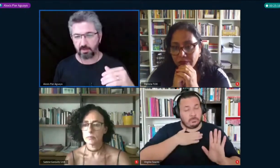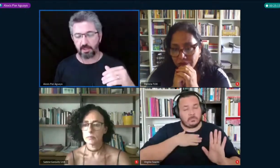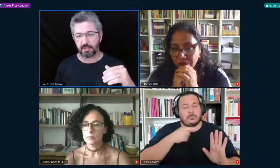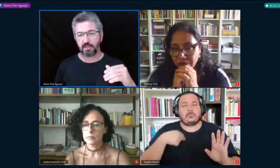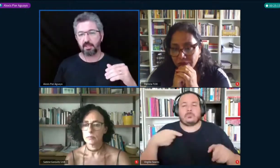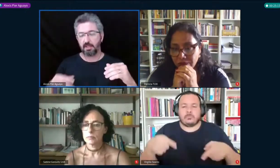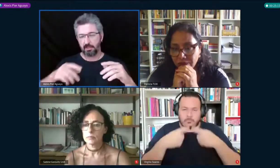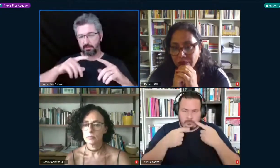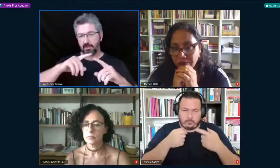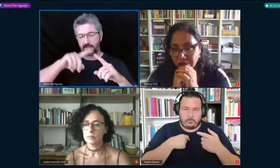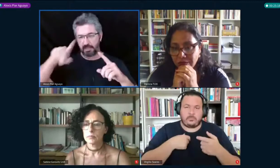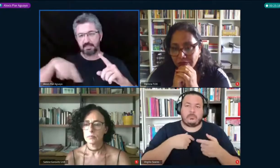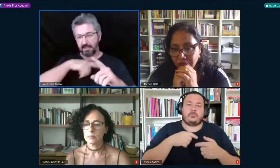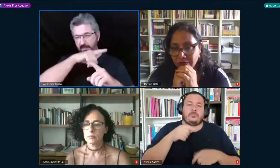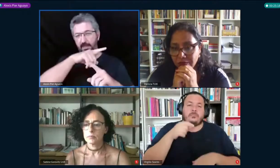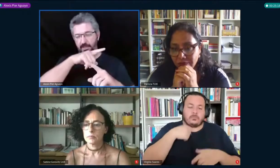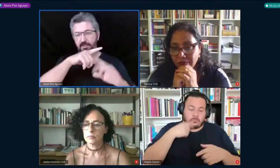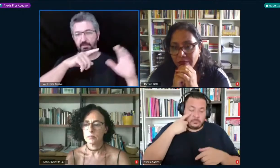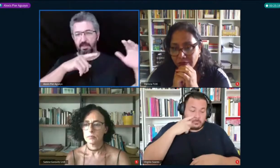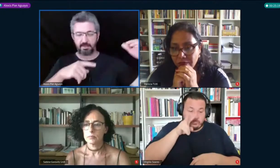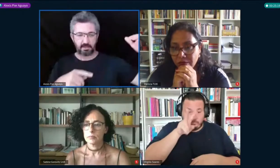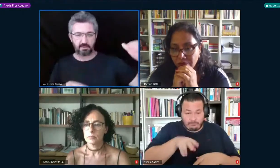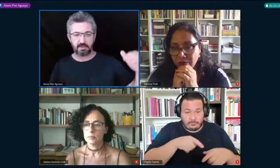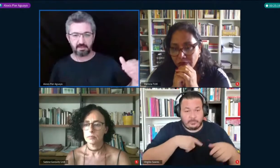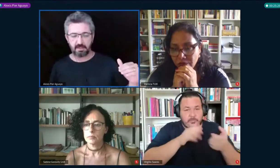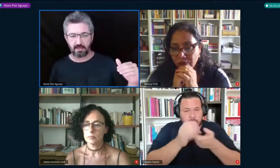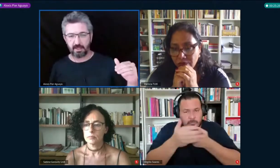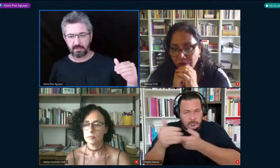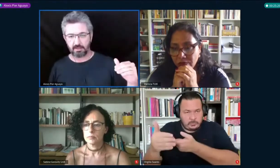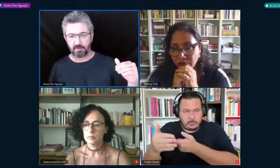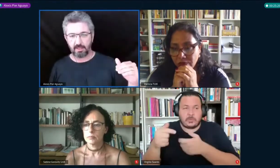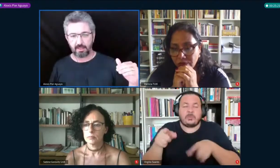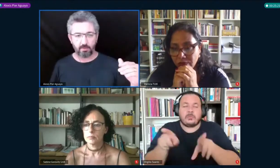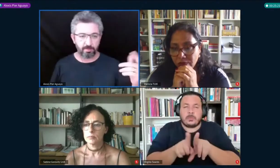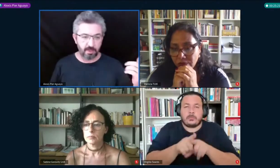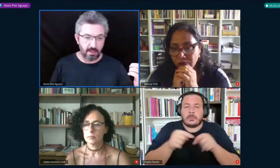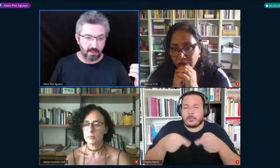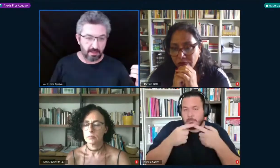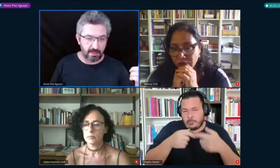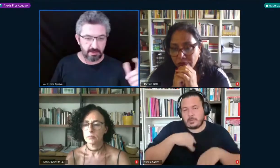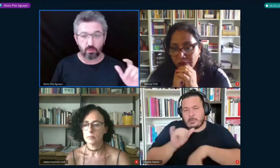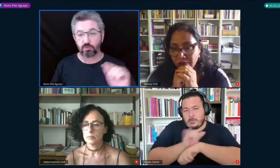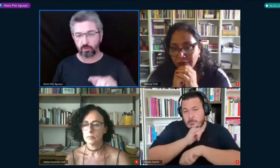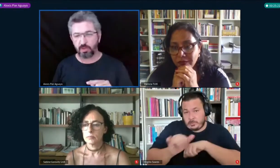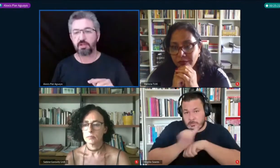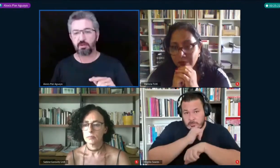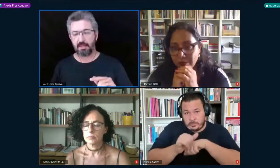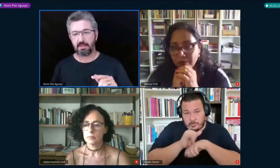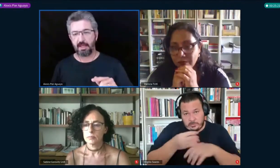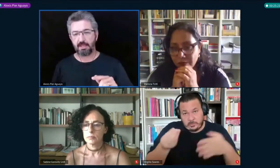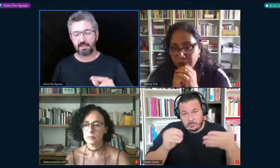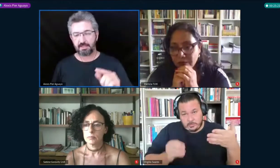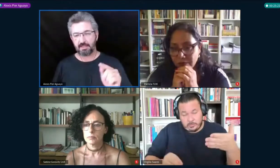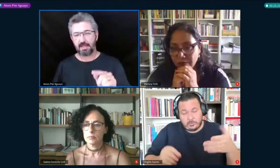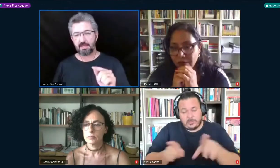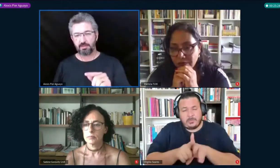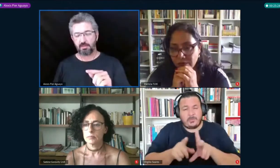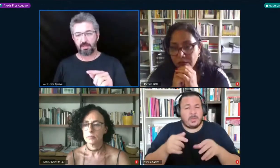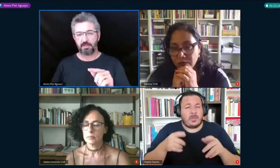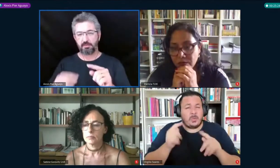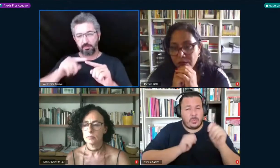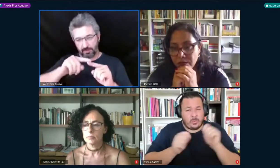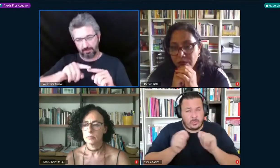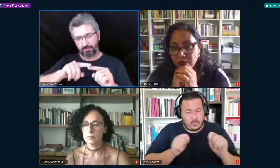revisão terminológica, ela já se remete também às questões das estratégias que eu elenco, e esse controle de qualidade, ele